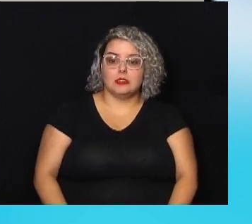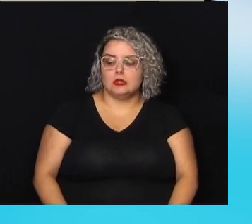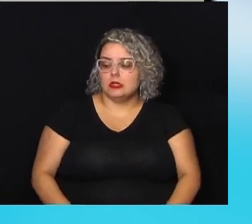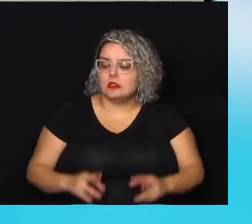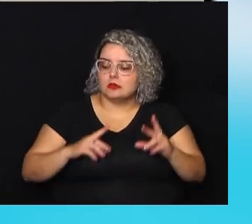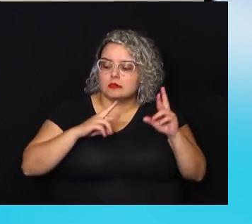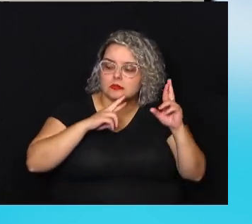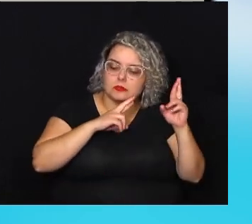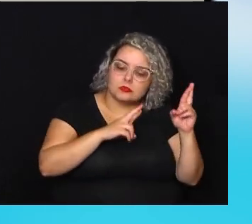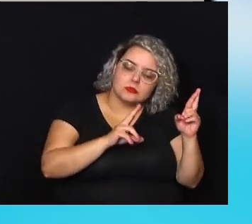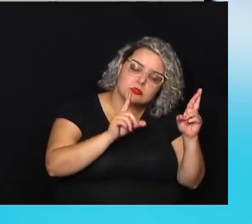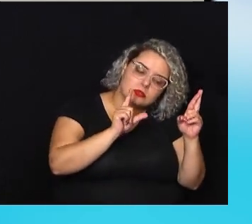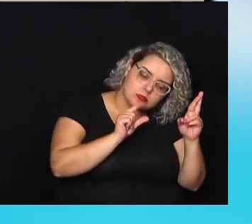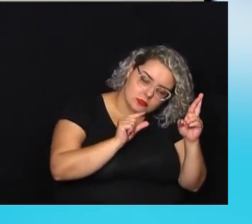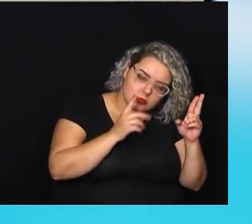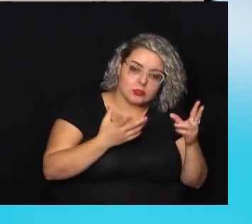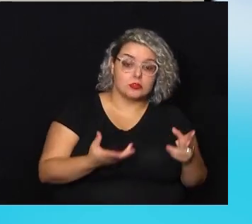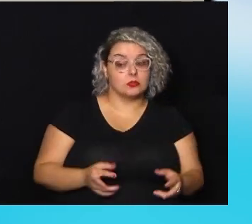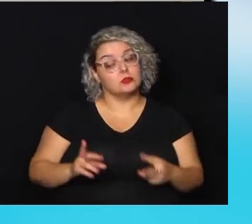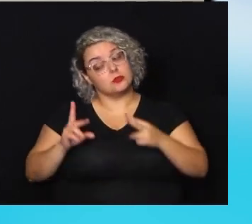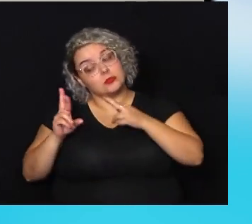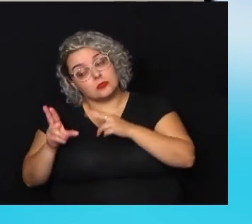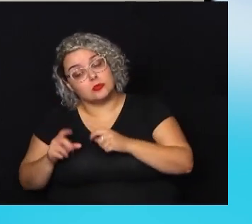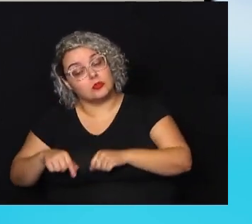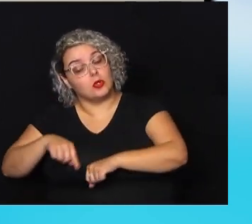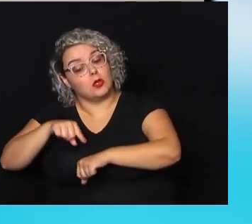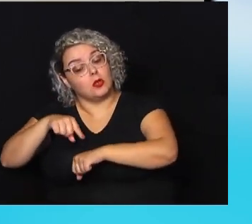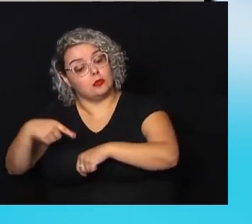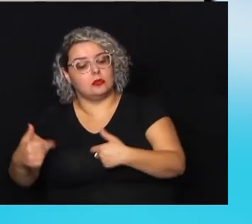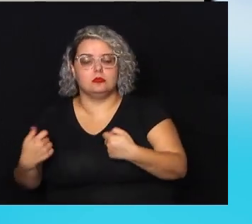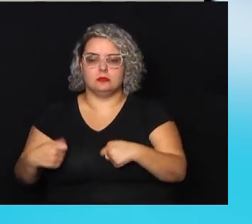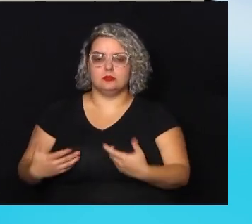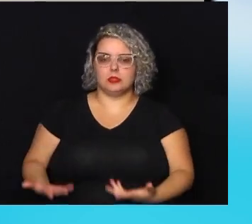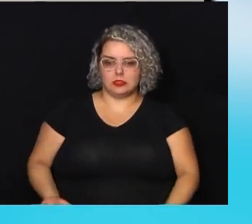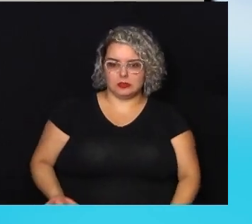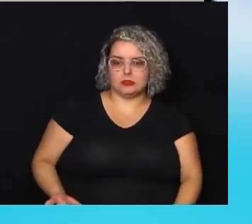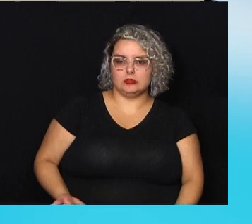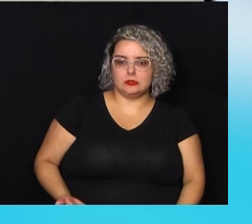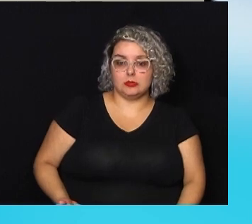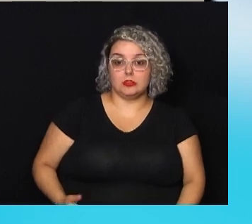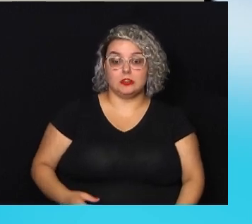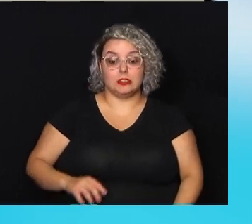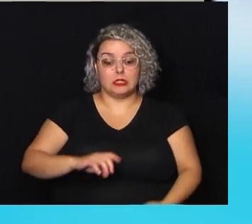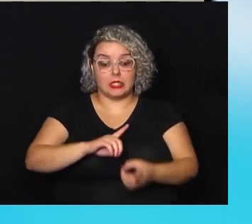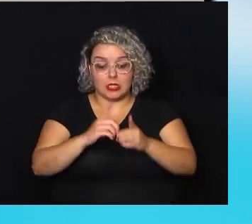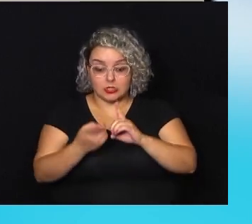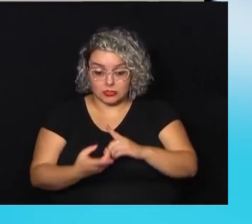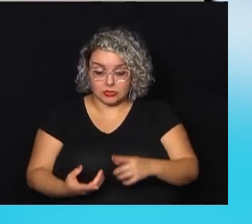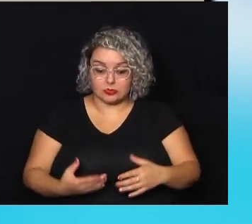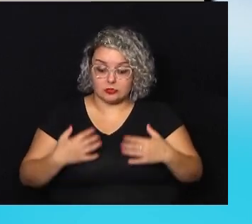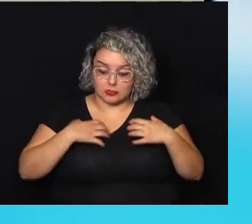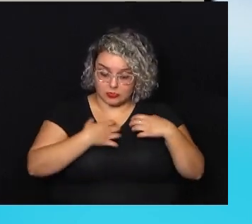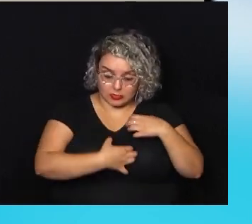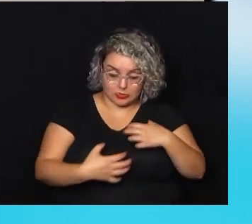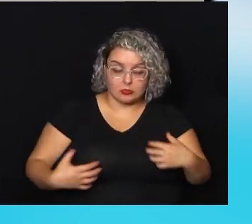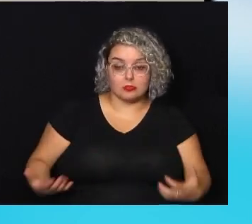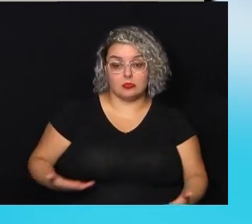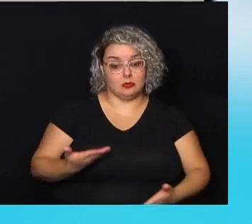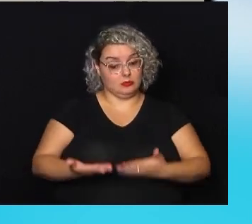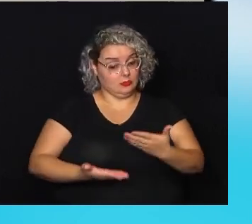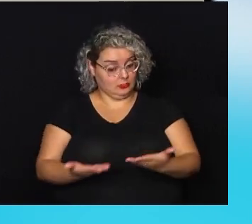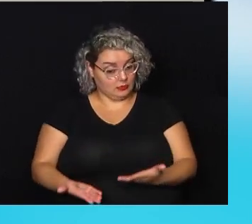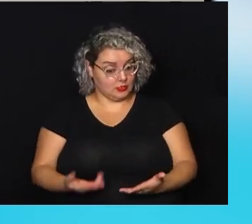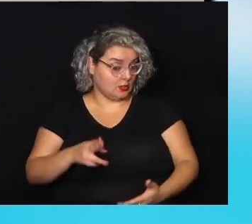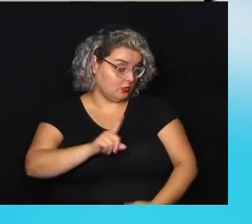o dormidor longo, existem os dormidores curtos, e a gente precisa entender a dinâmica de cada organismo, até